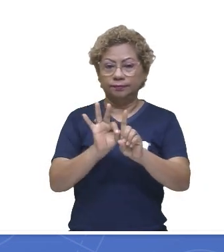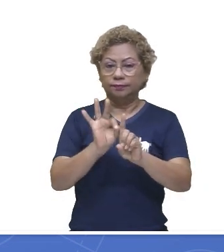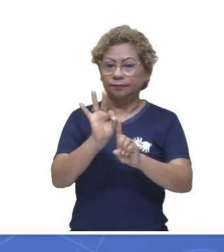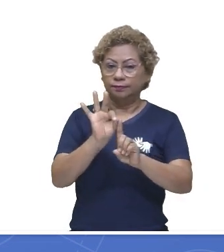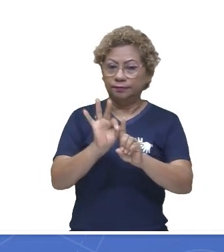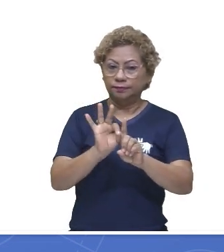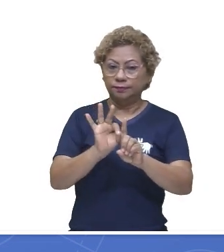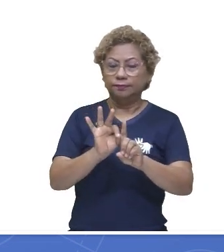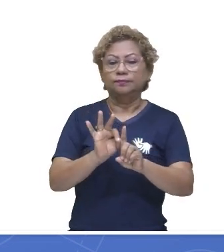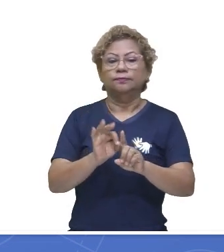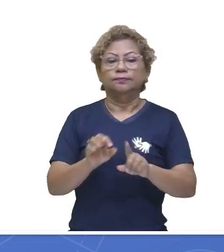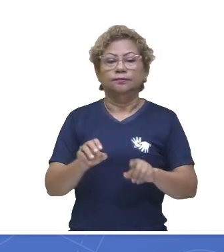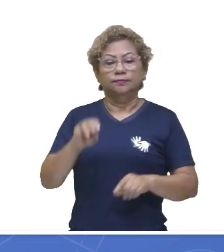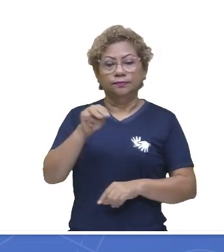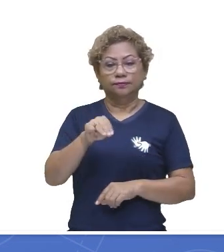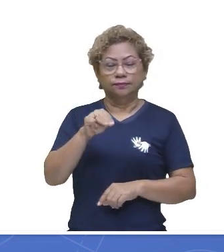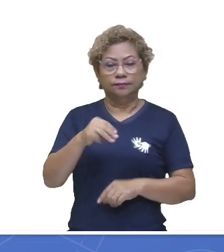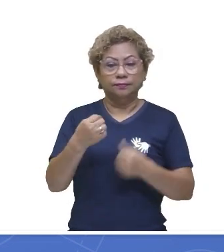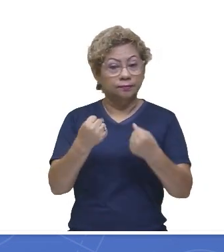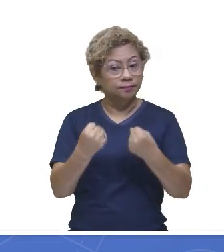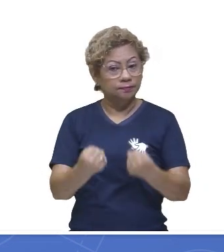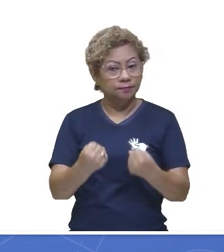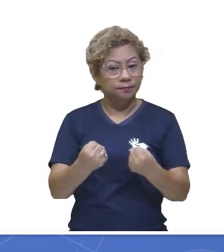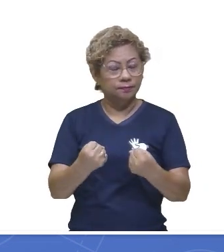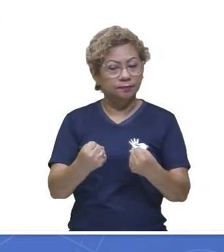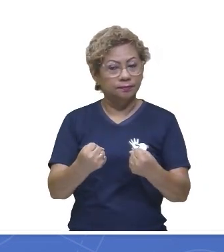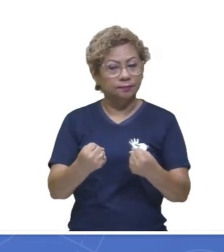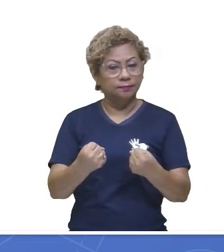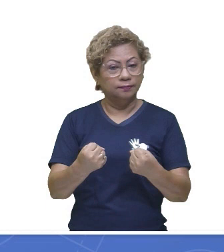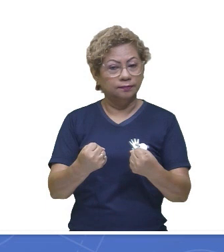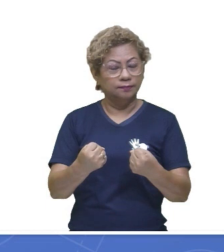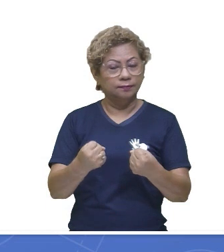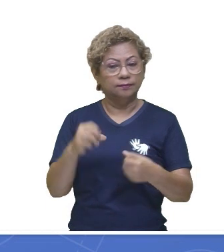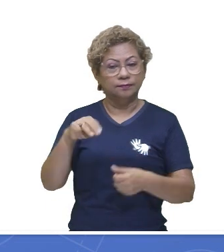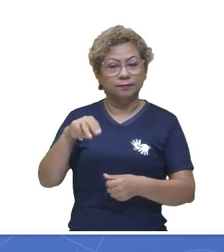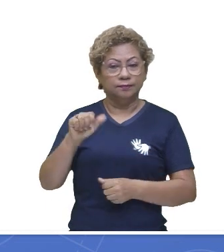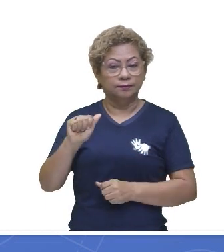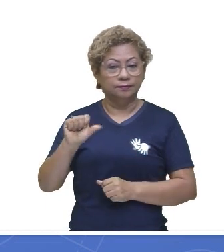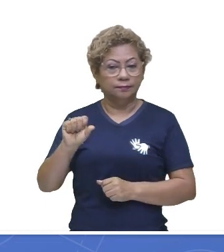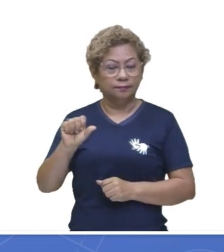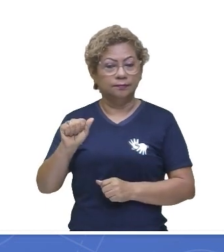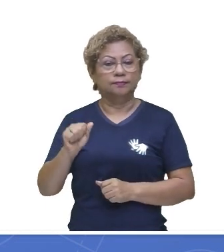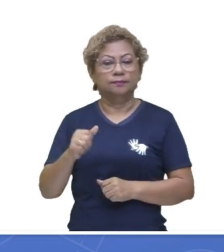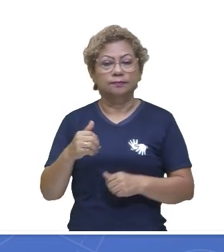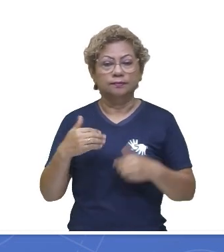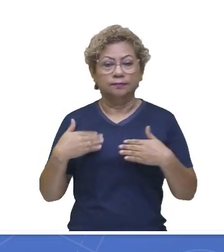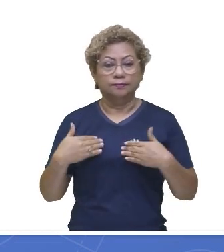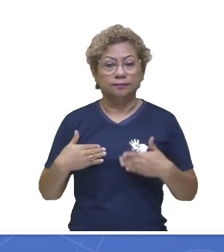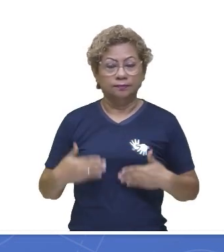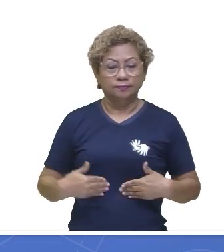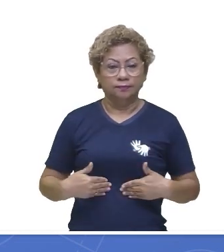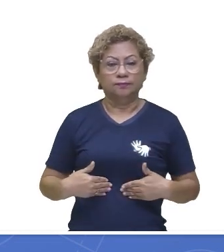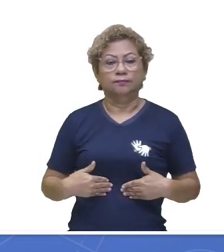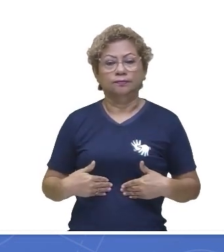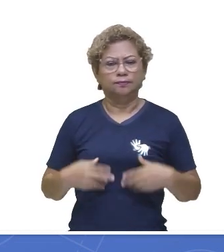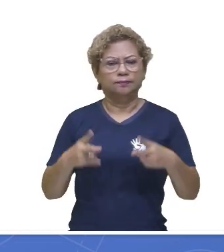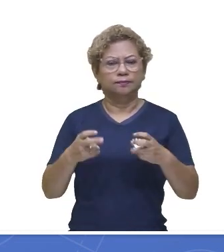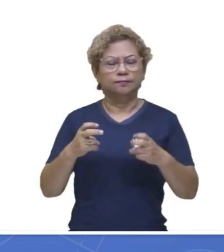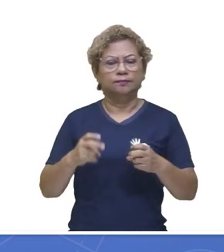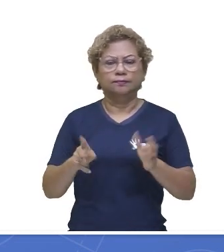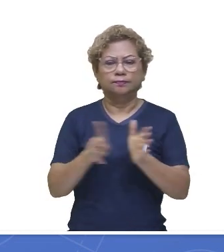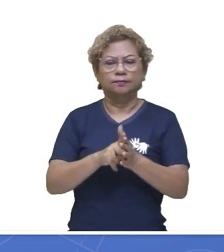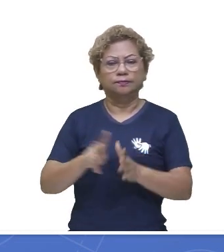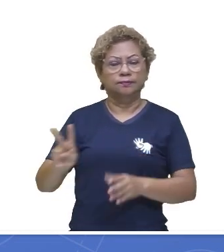tá certo? A massa do corpo. Vejam que cada corpo, cada substância tem o seu próprio valor de calor